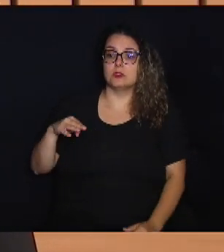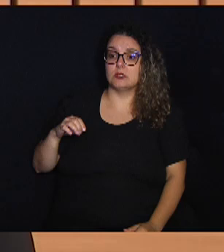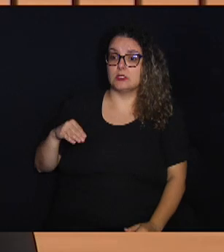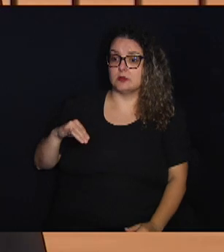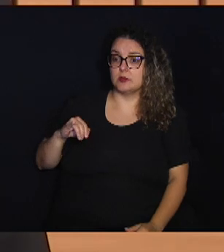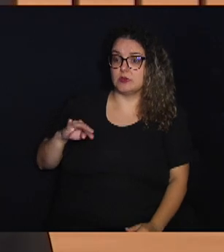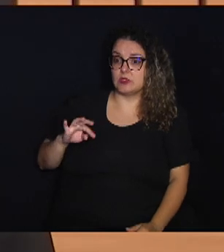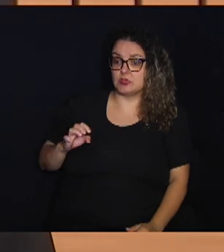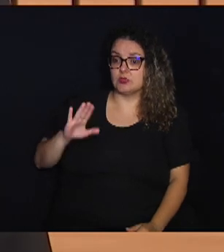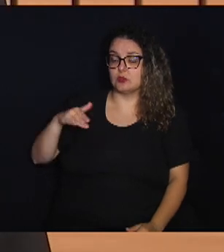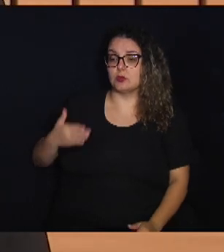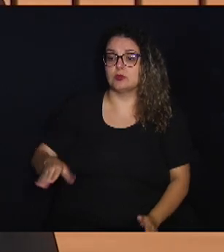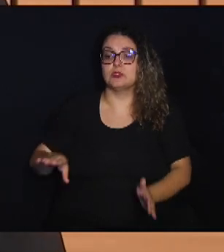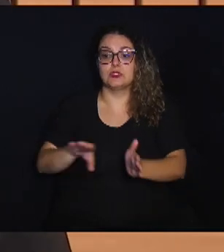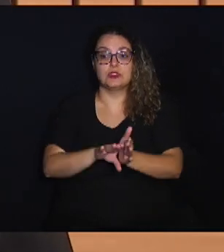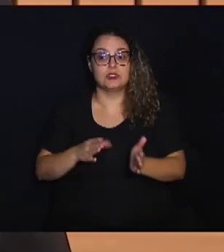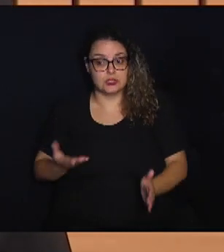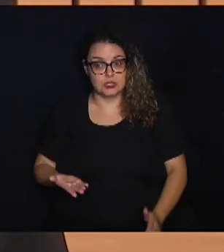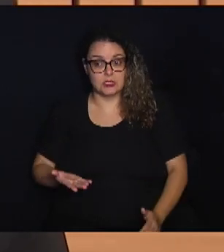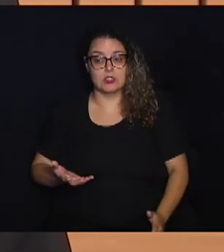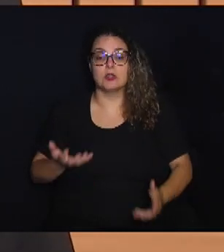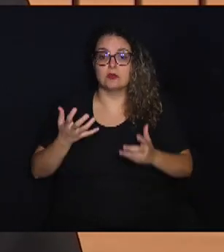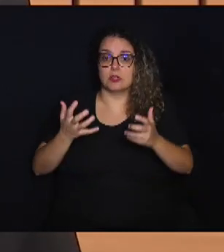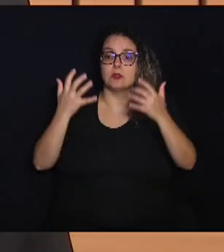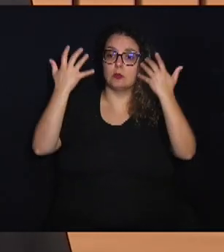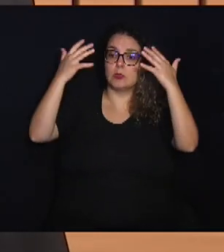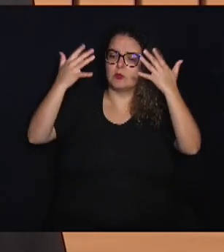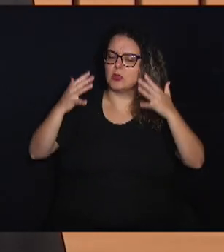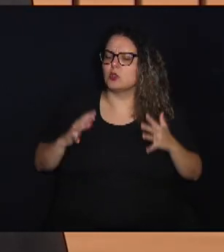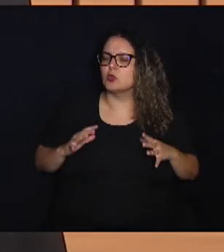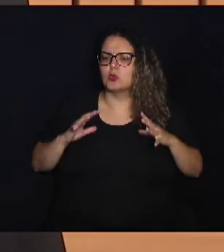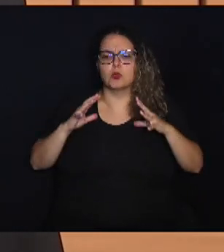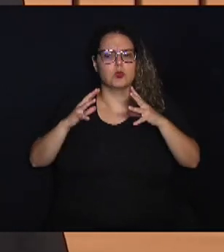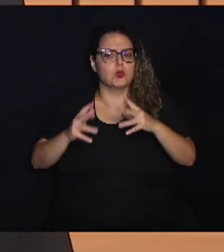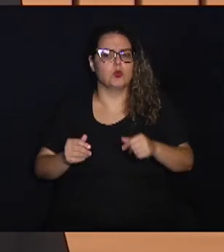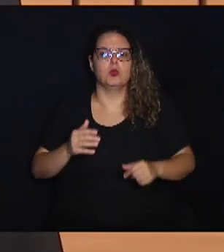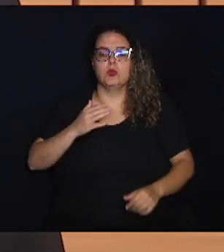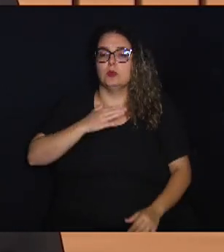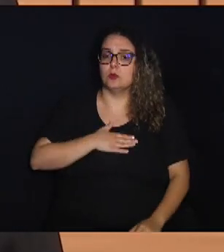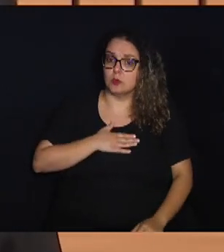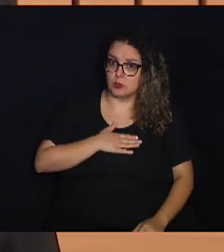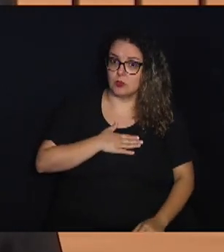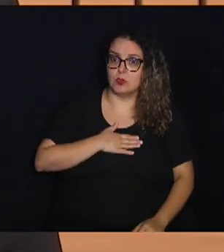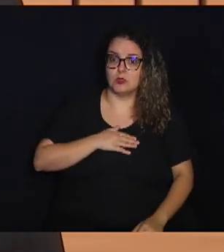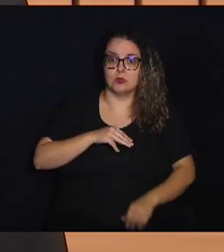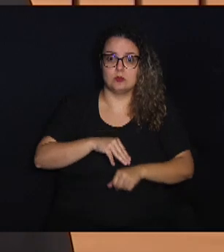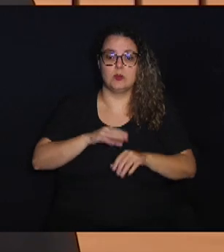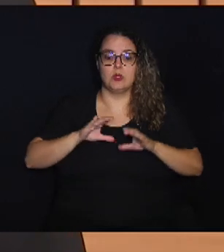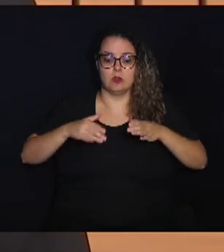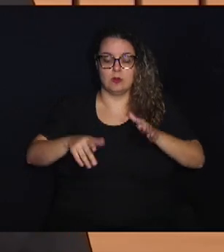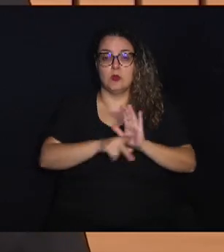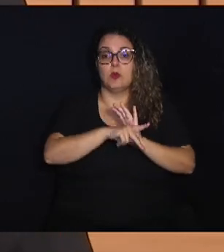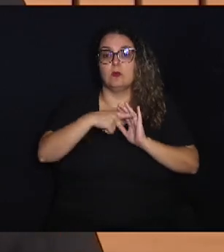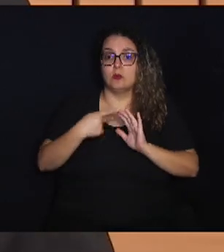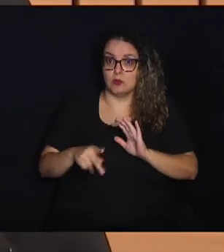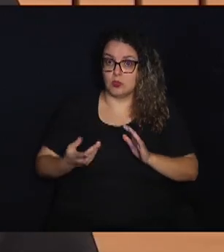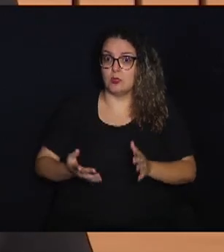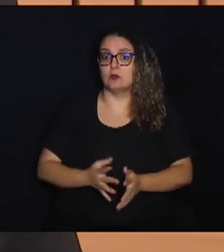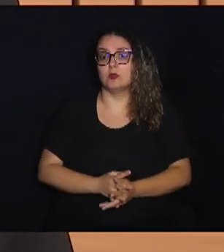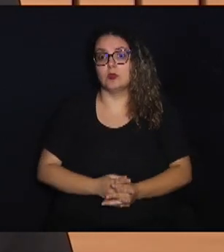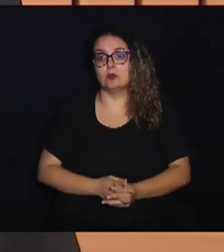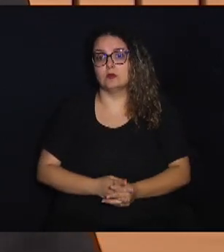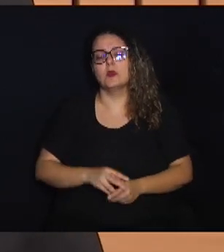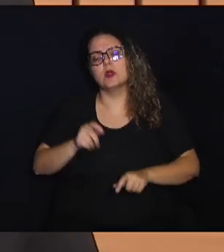Deus, quando vem, eu quero parabenizar todos meus que faz parte da honraria e